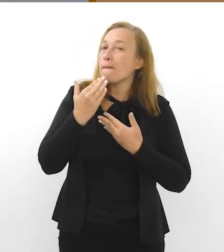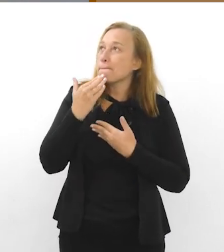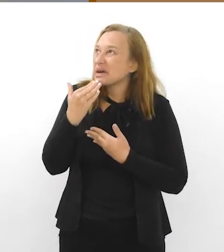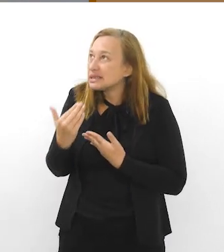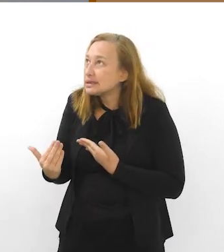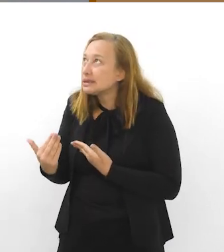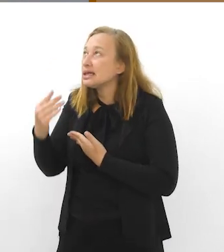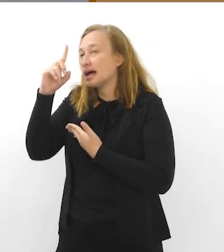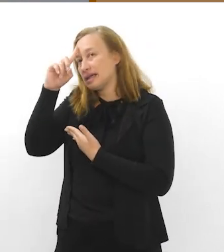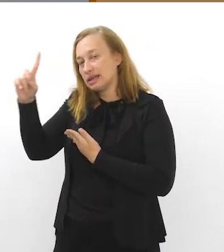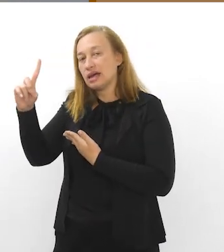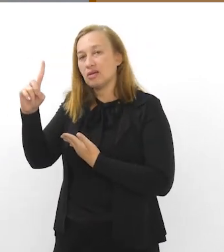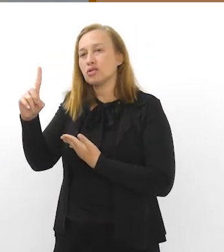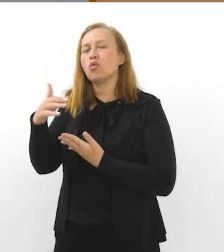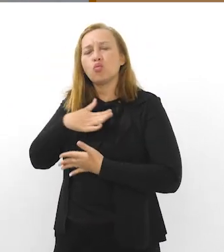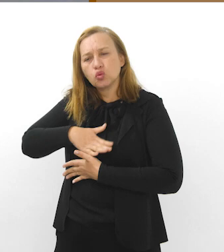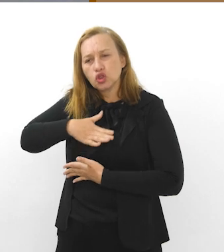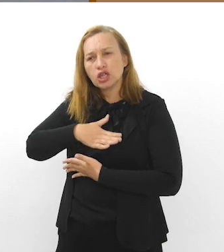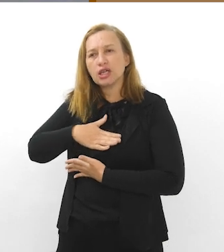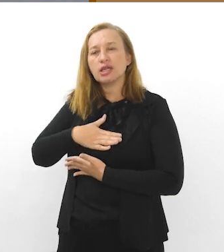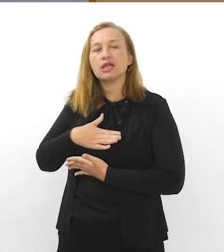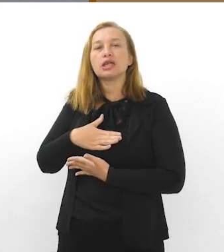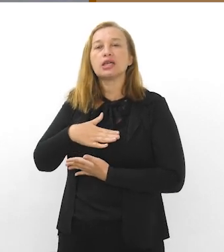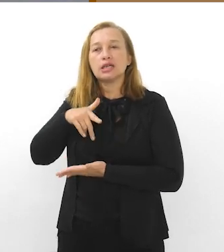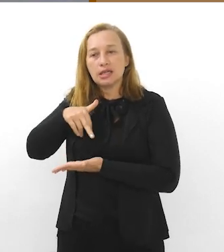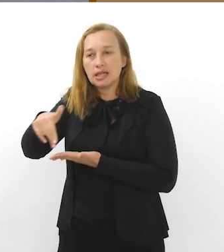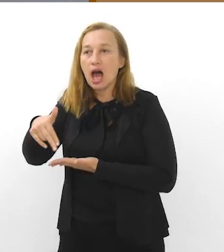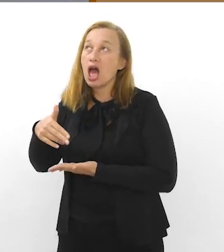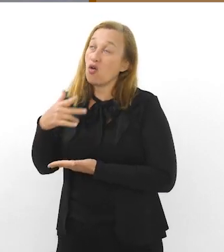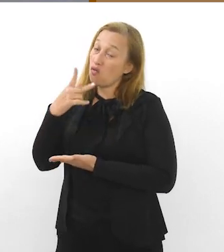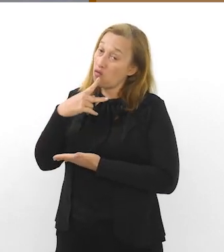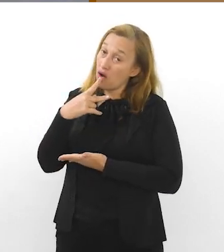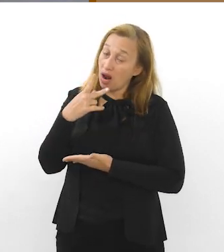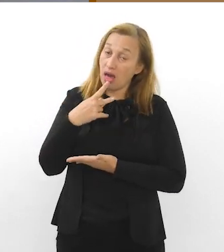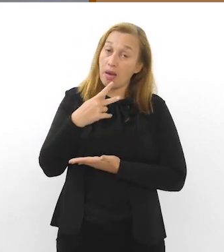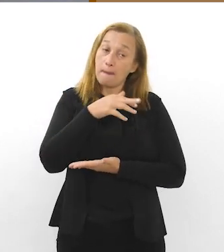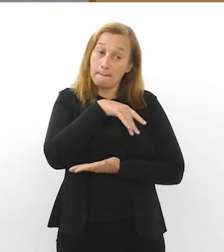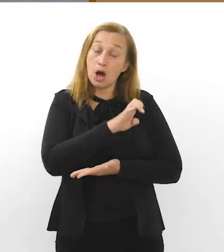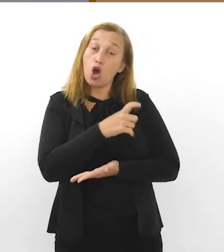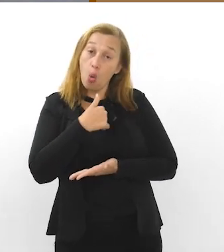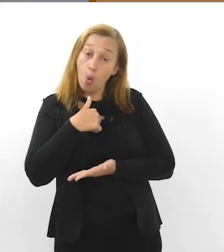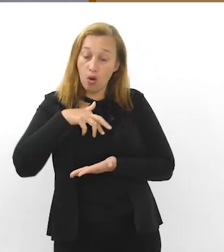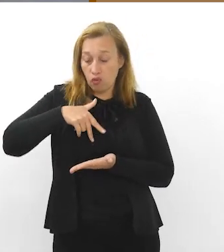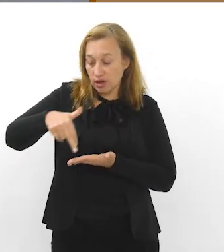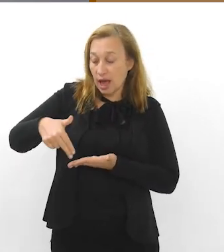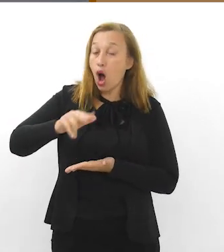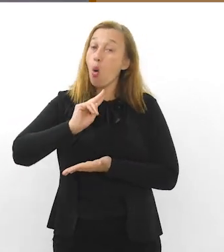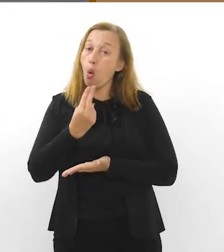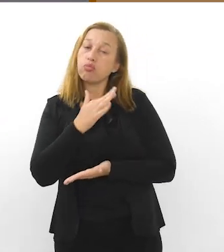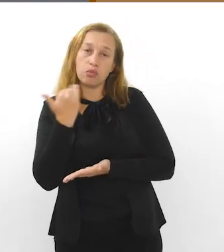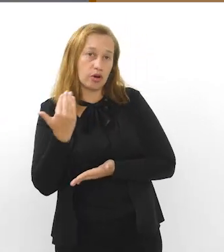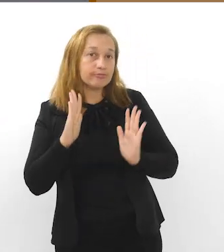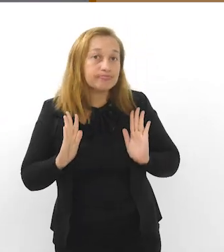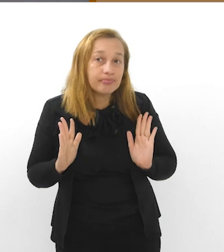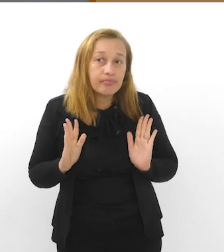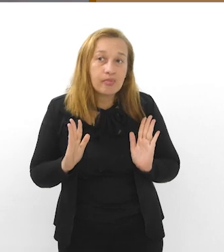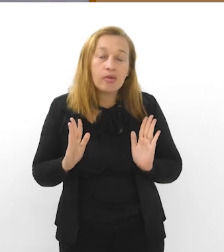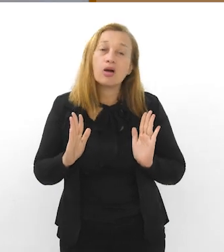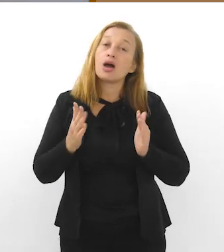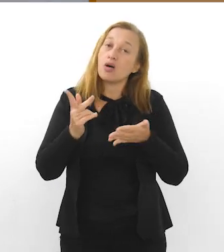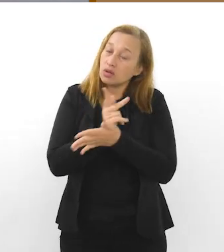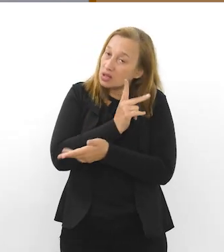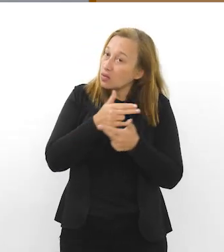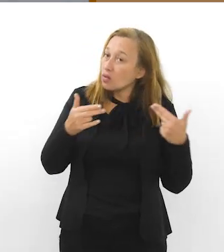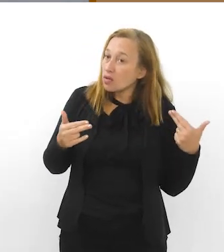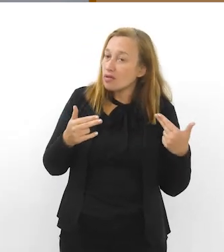né? Que eu gostaria de andar. E falei para minha mãe que ia acontecer alguma coisa. Ou eu ia andar, ou eu ia morrer. Alguma